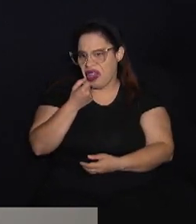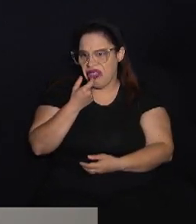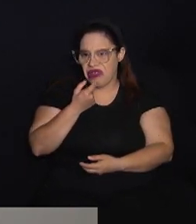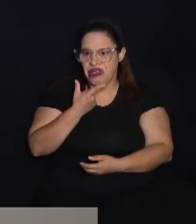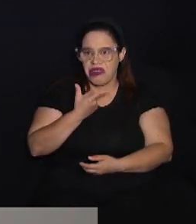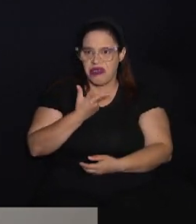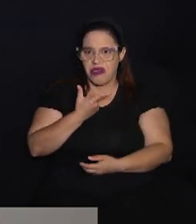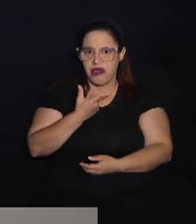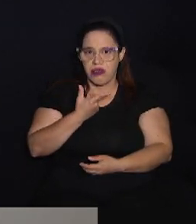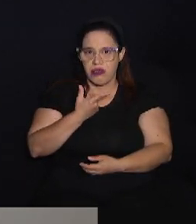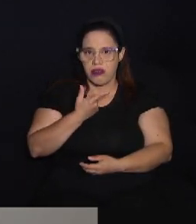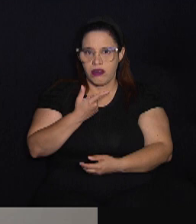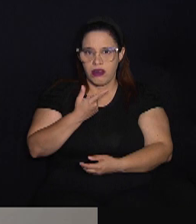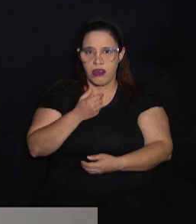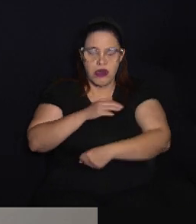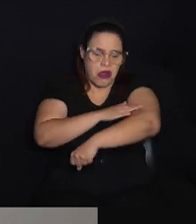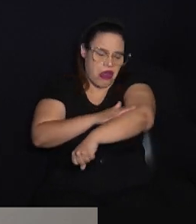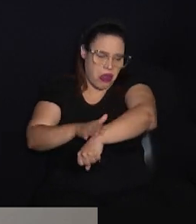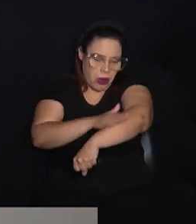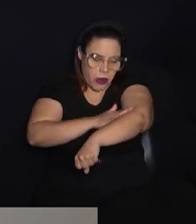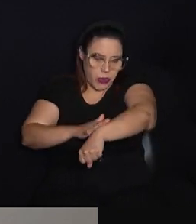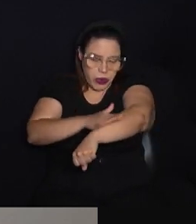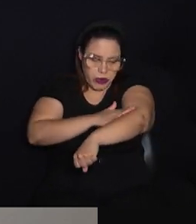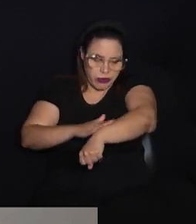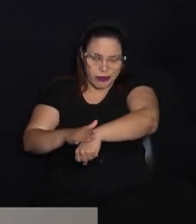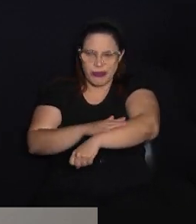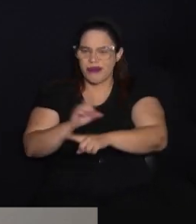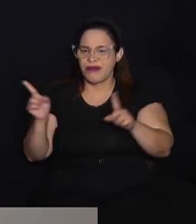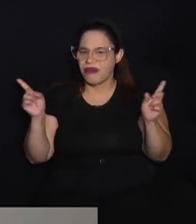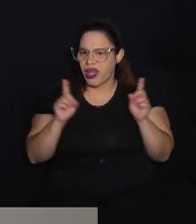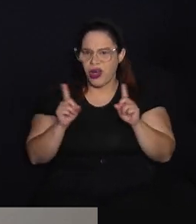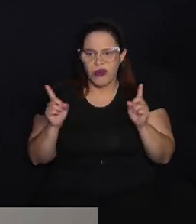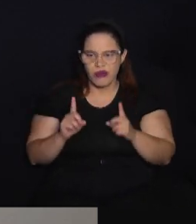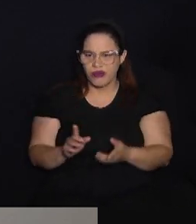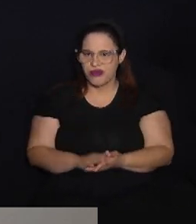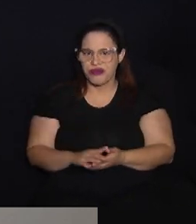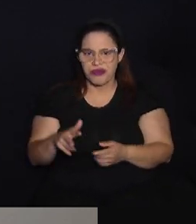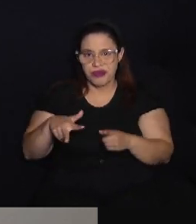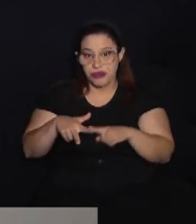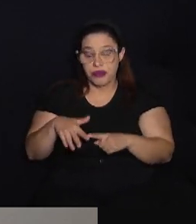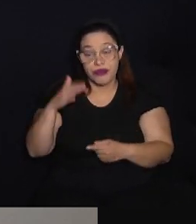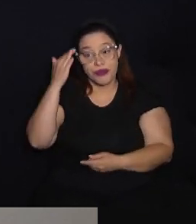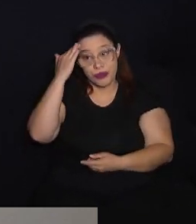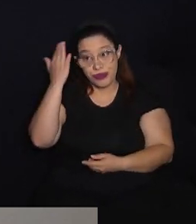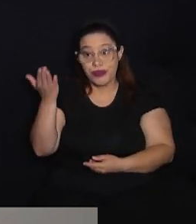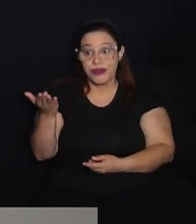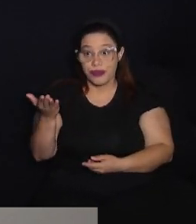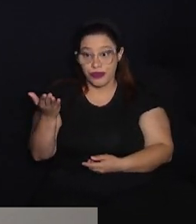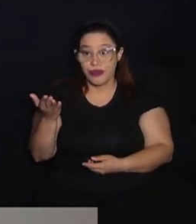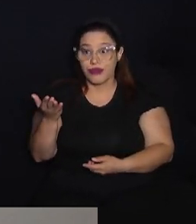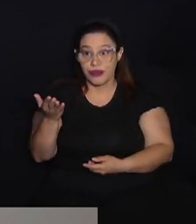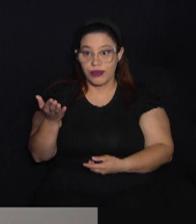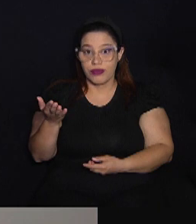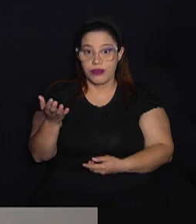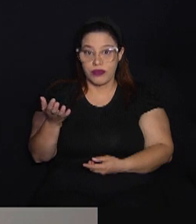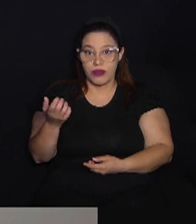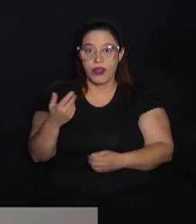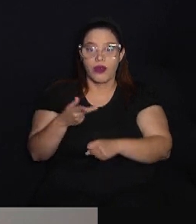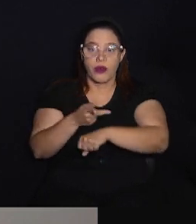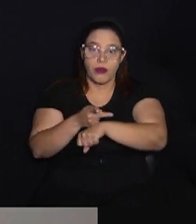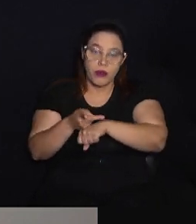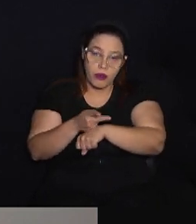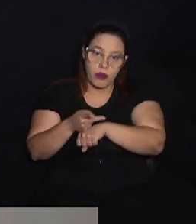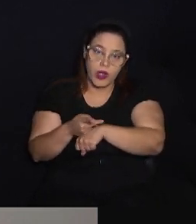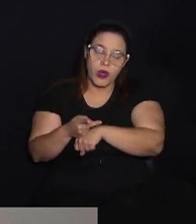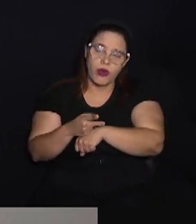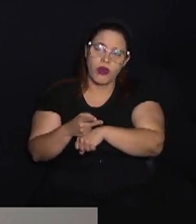passar nenhum tipo de pomada ou creme, nada disso. Se o paciente tiver ciência do diagnóstico, ele já vai procurar se